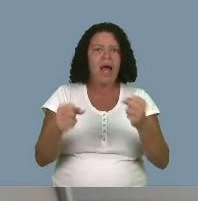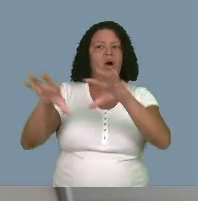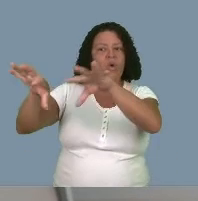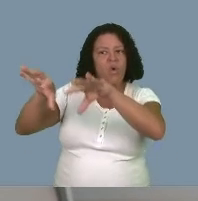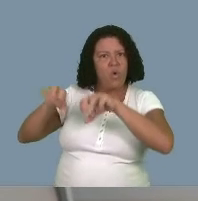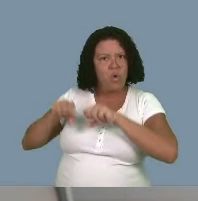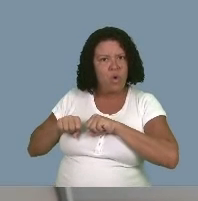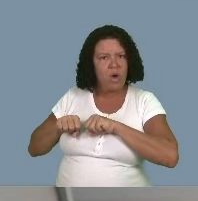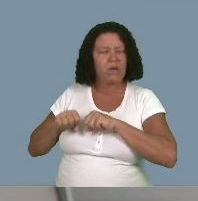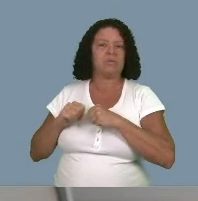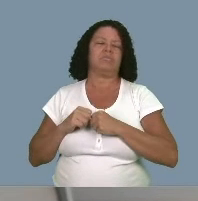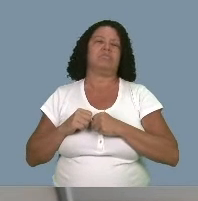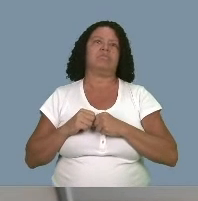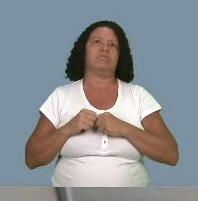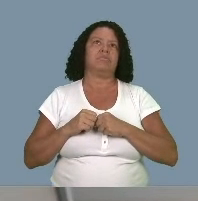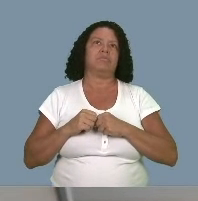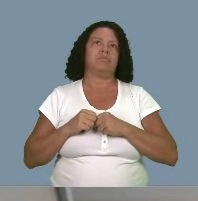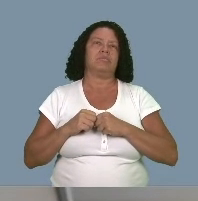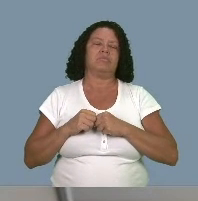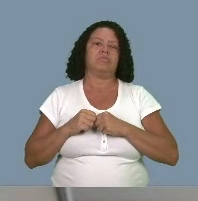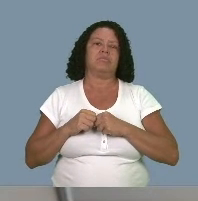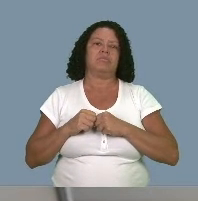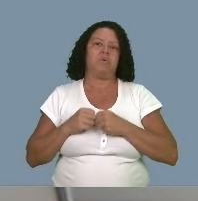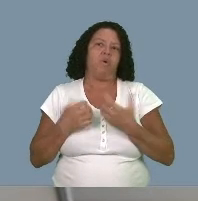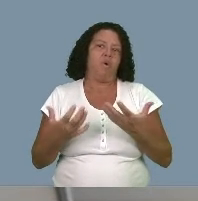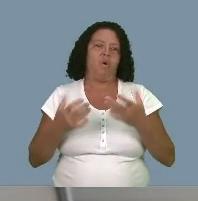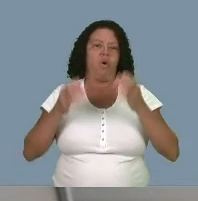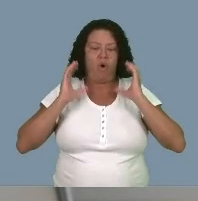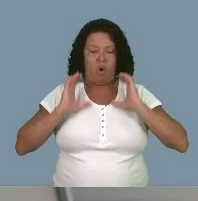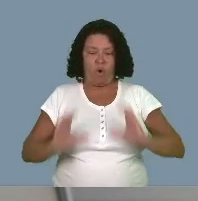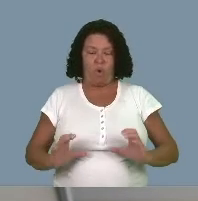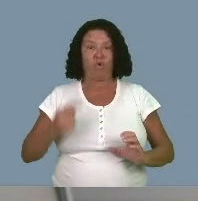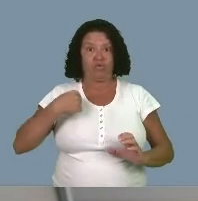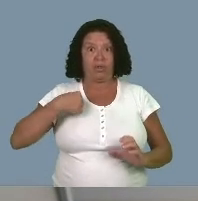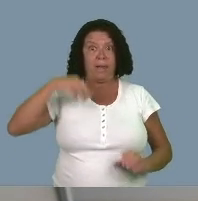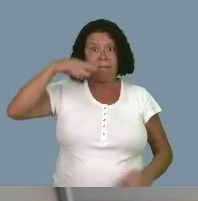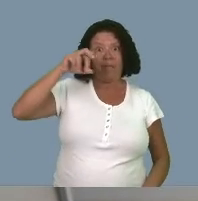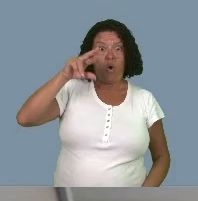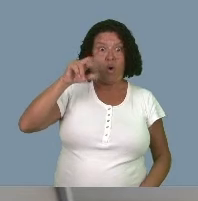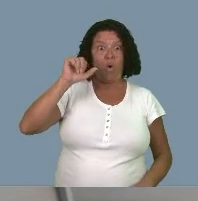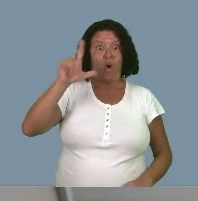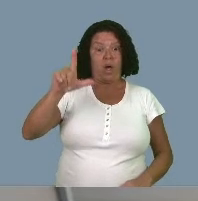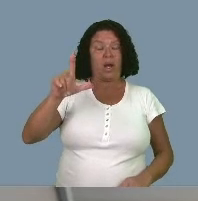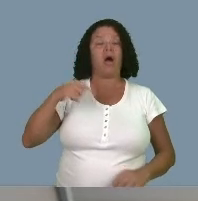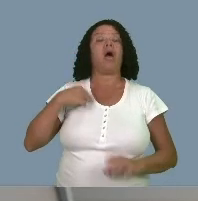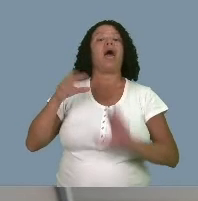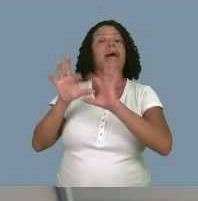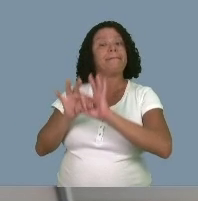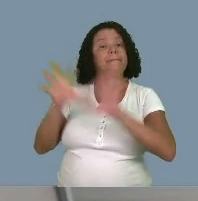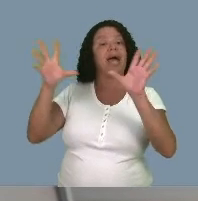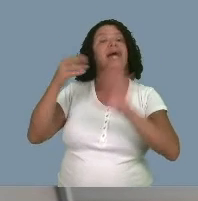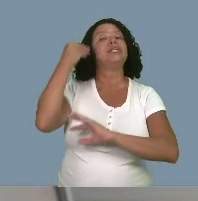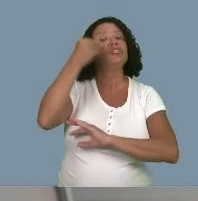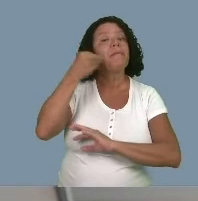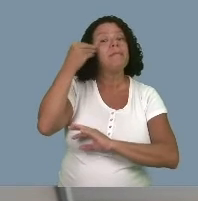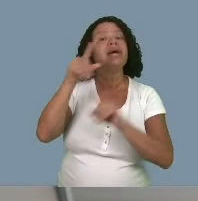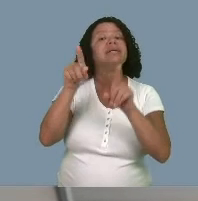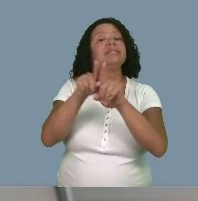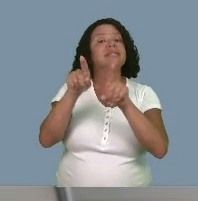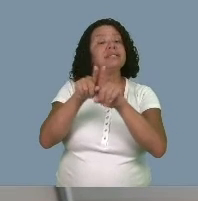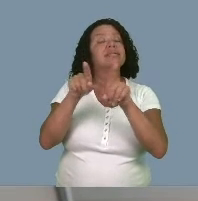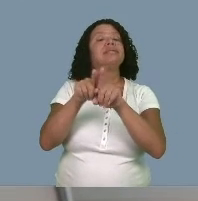contaminação, em decorrência da conduta moral que se tem permitido, experimentará o cutelo